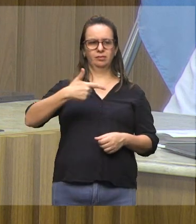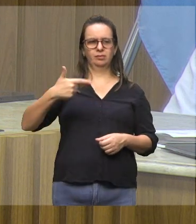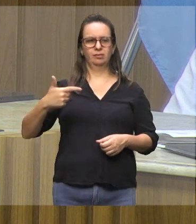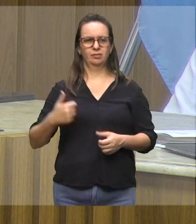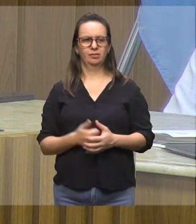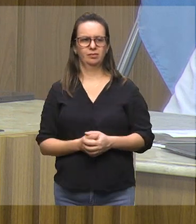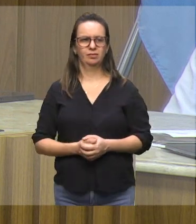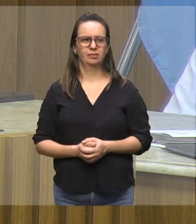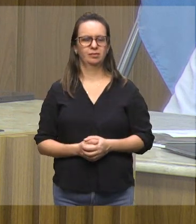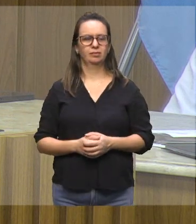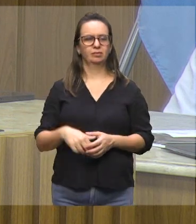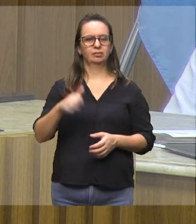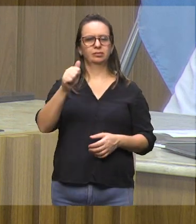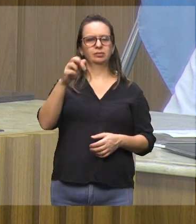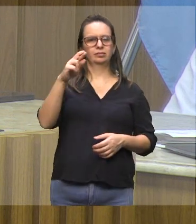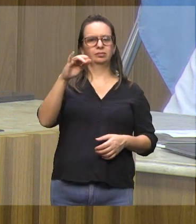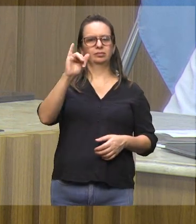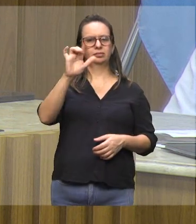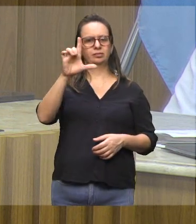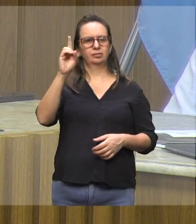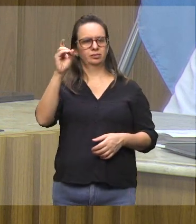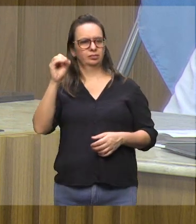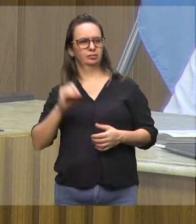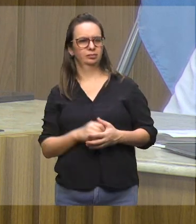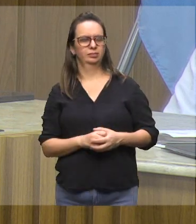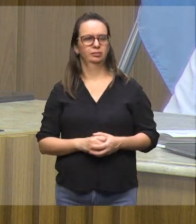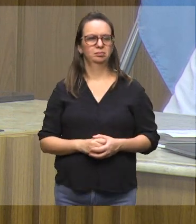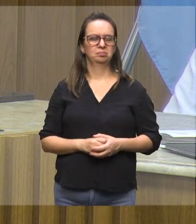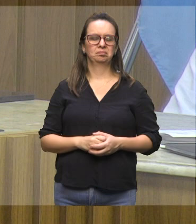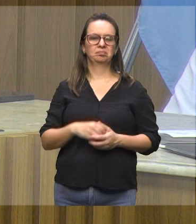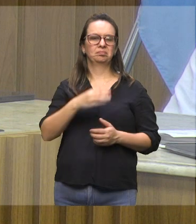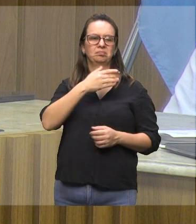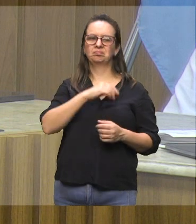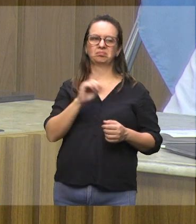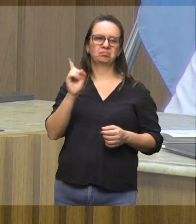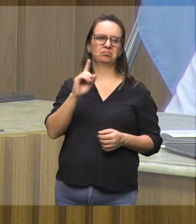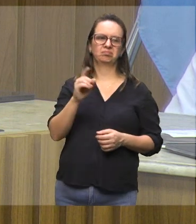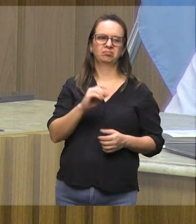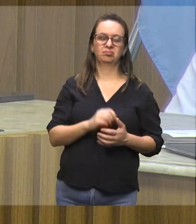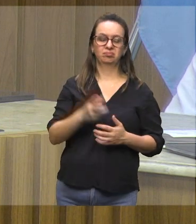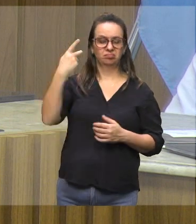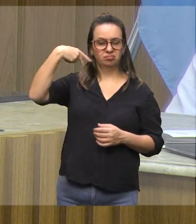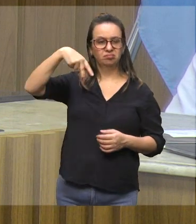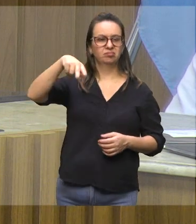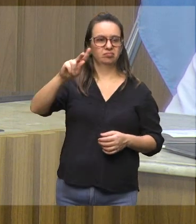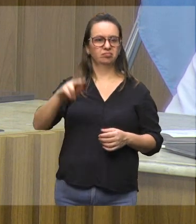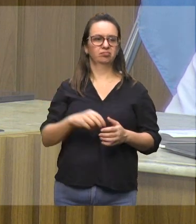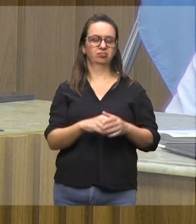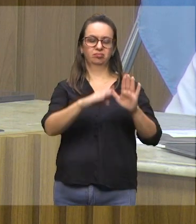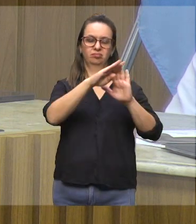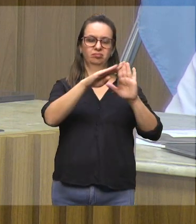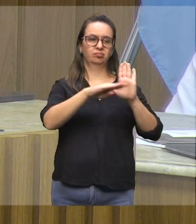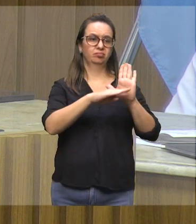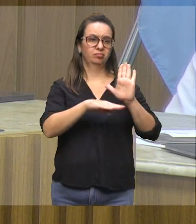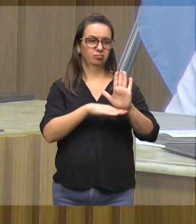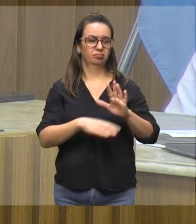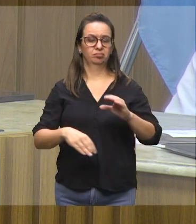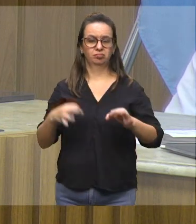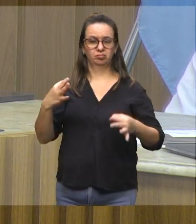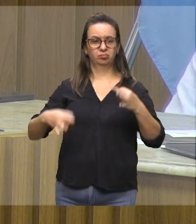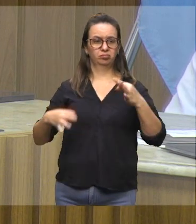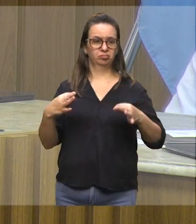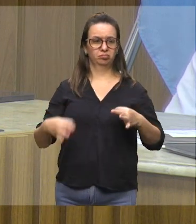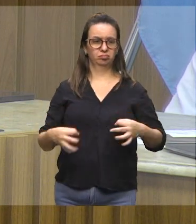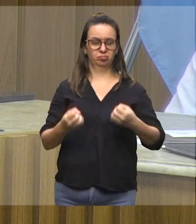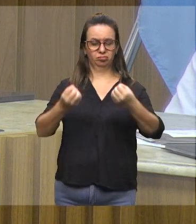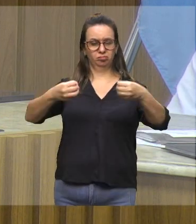senhor Arildo Almeida, presidente da FEMA, simplesmente se nega a pautar a reunião do Conselho Curador para julgar essas contas. Já faz mais